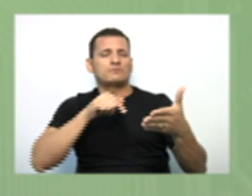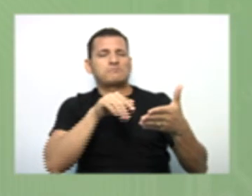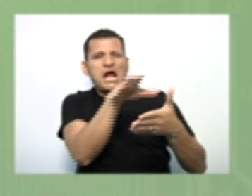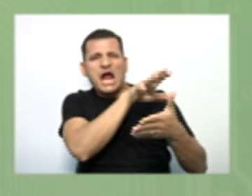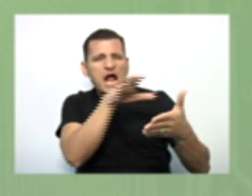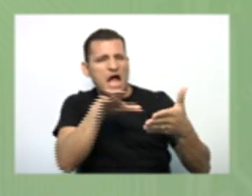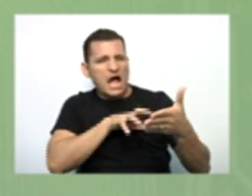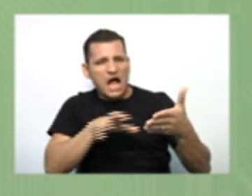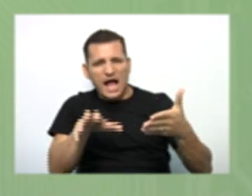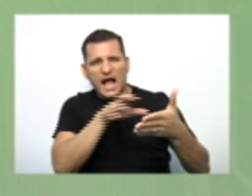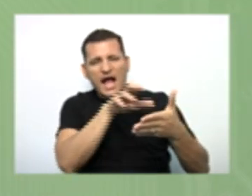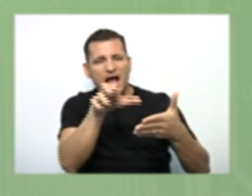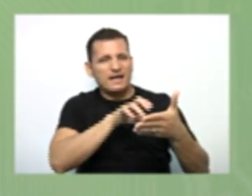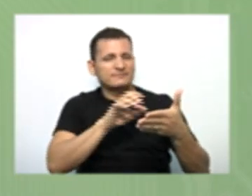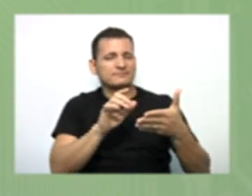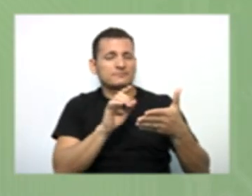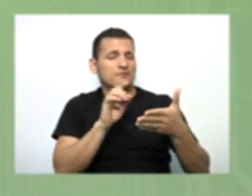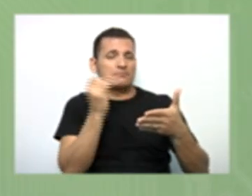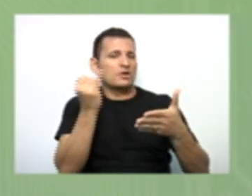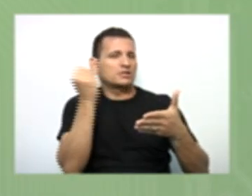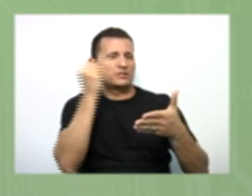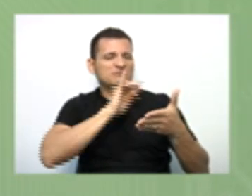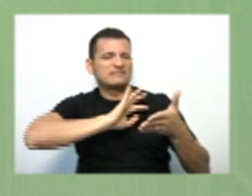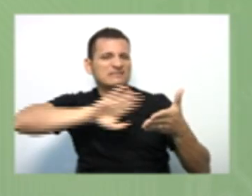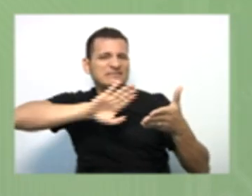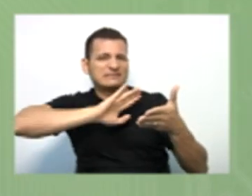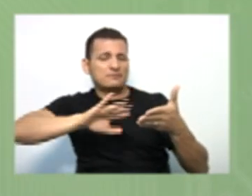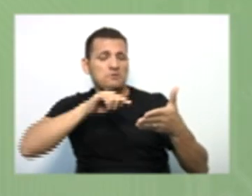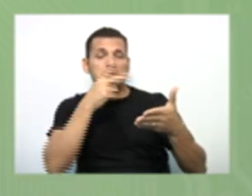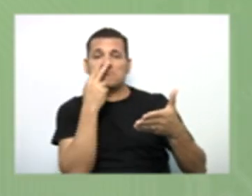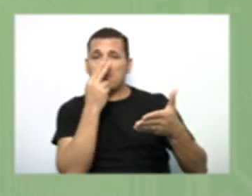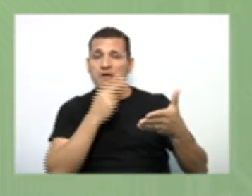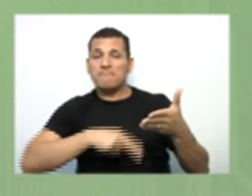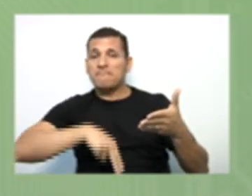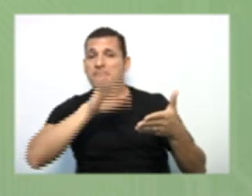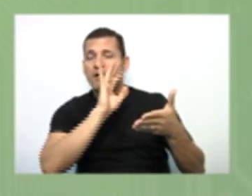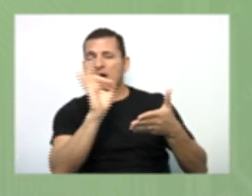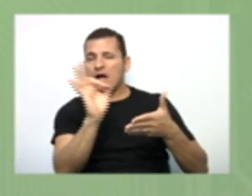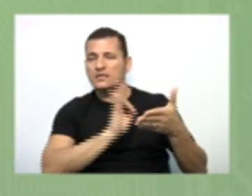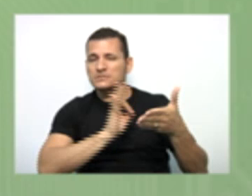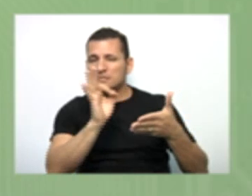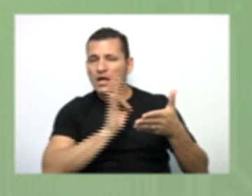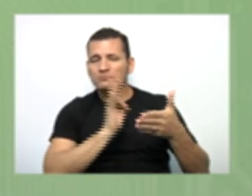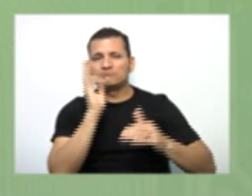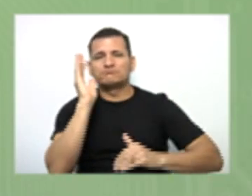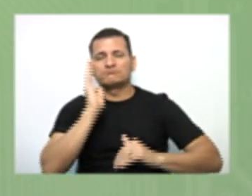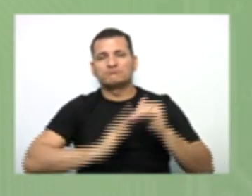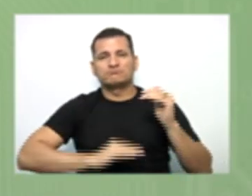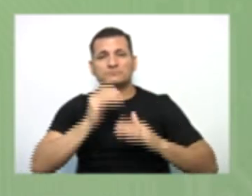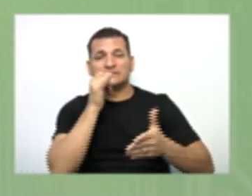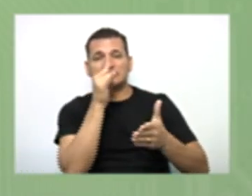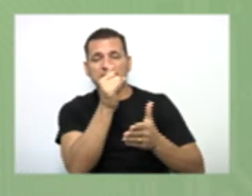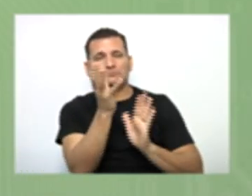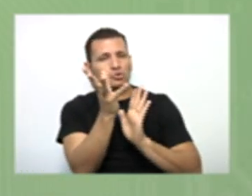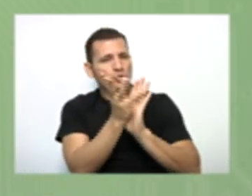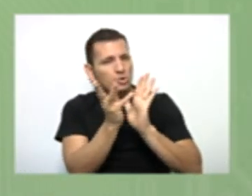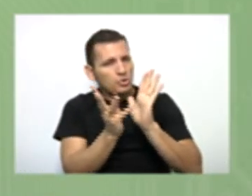é essencial. Parecerá mais organizado e profissional se o conteúdo do site